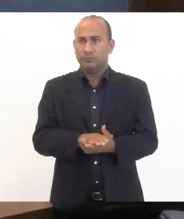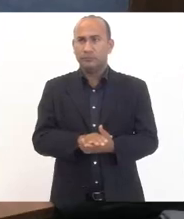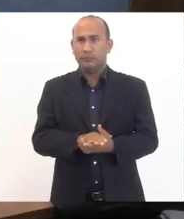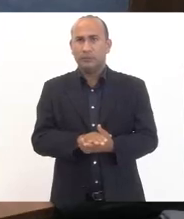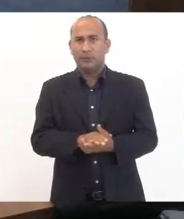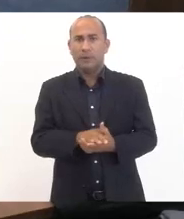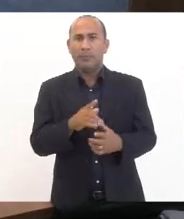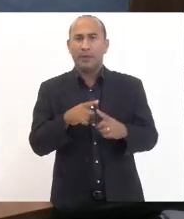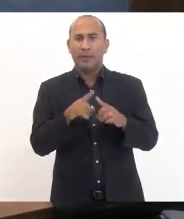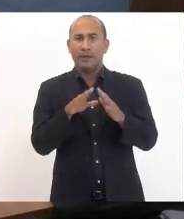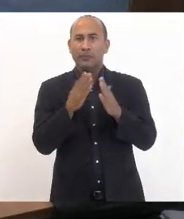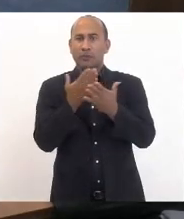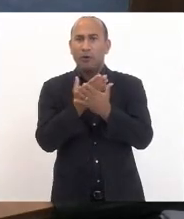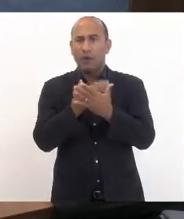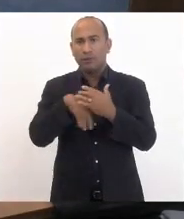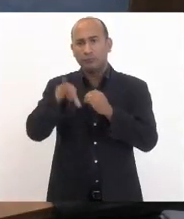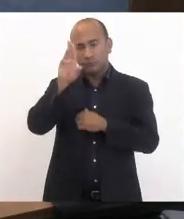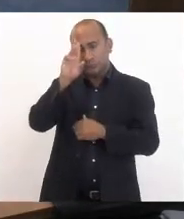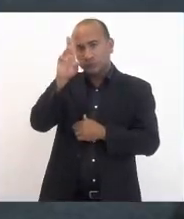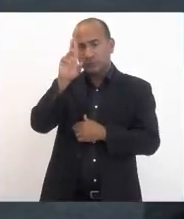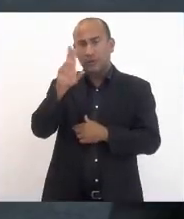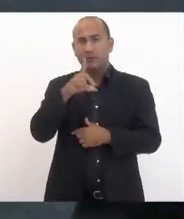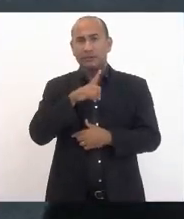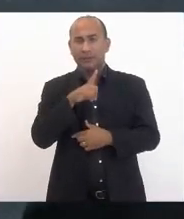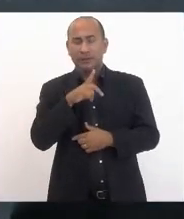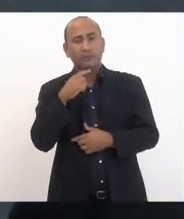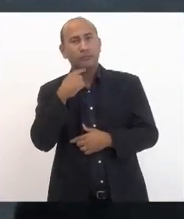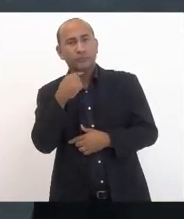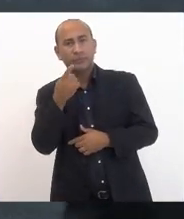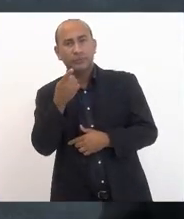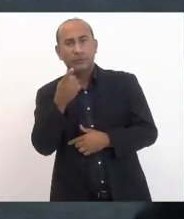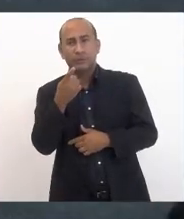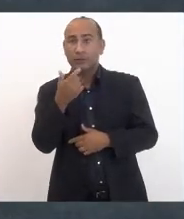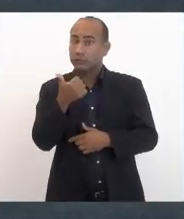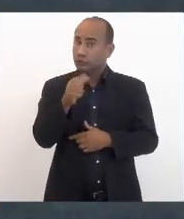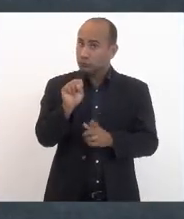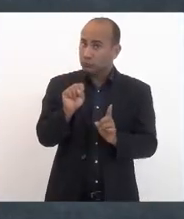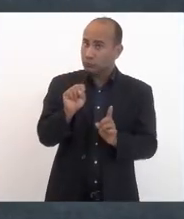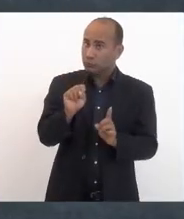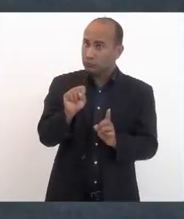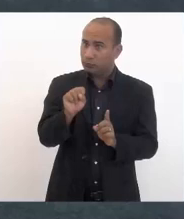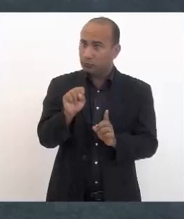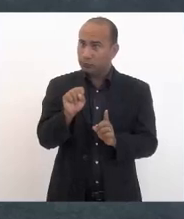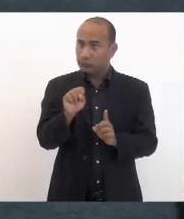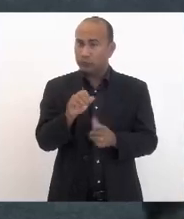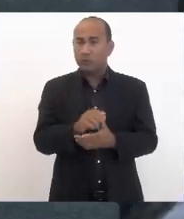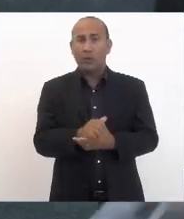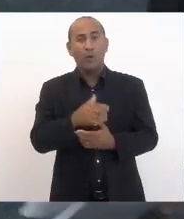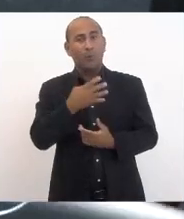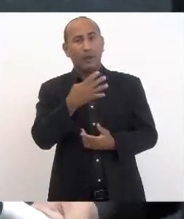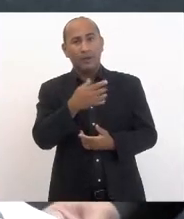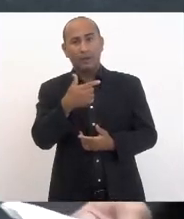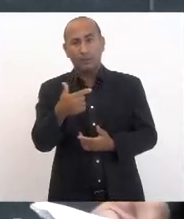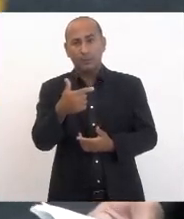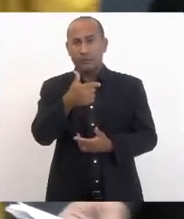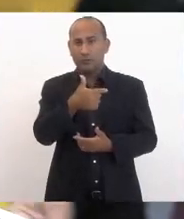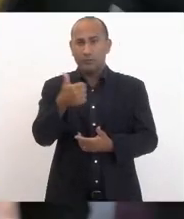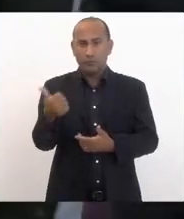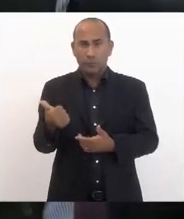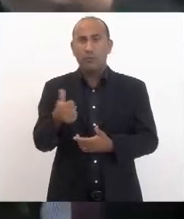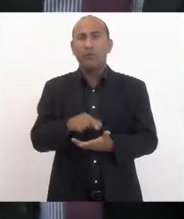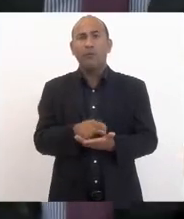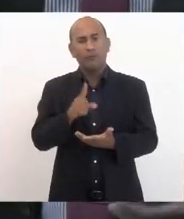No colégio do líder estava a manutenção, fiquei em dúvida. Não, o 18, okay. Vossa Excelência. Agora, é o 18, 42-21. Derrubou. Retirado